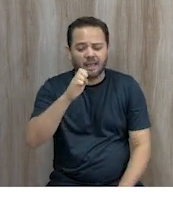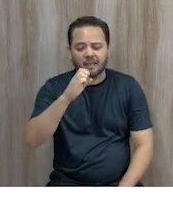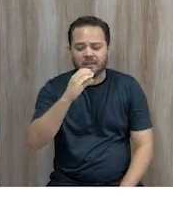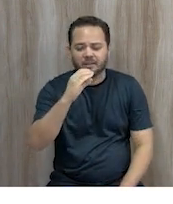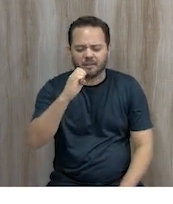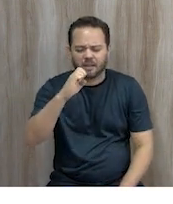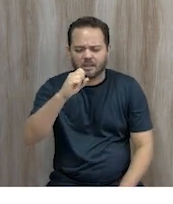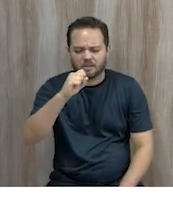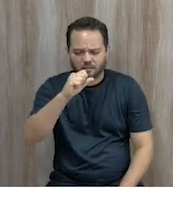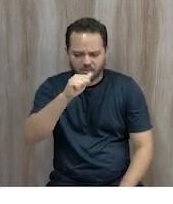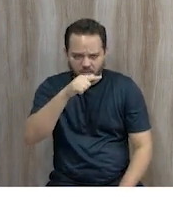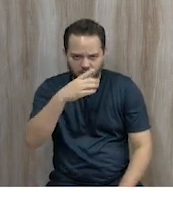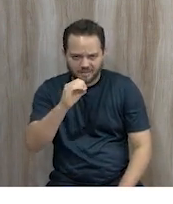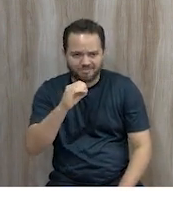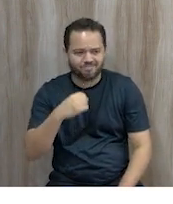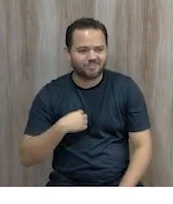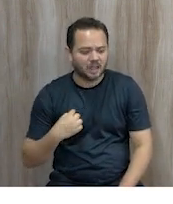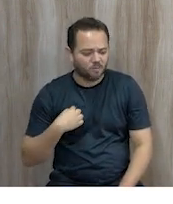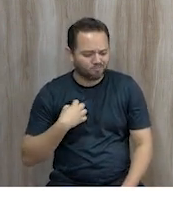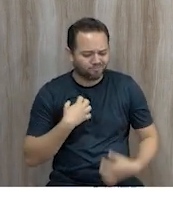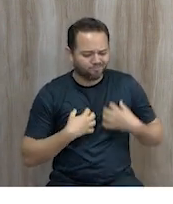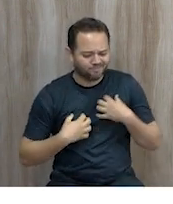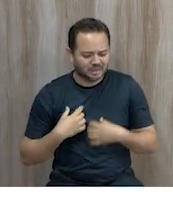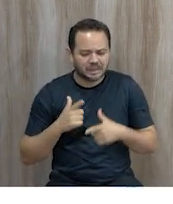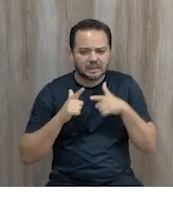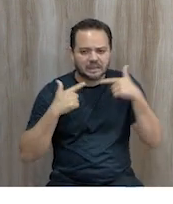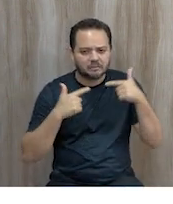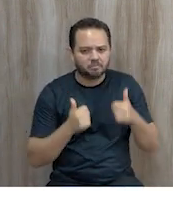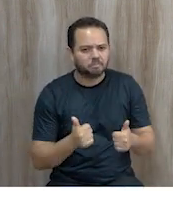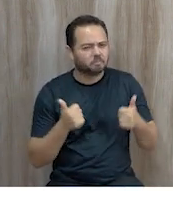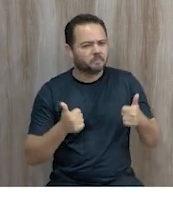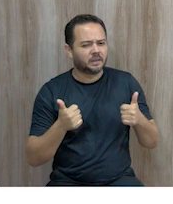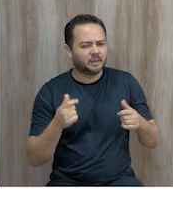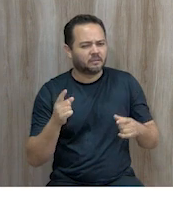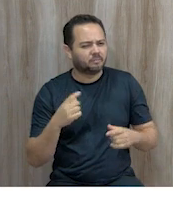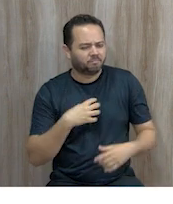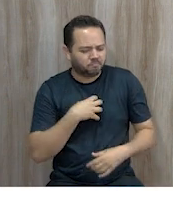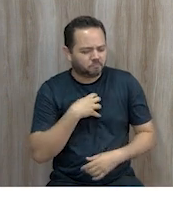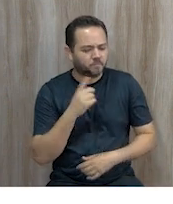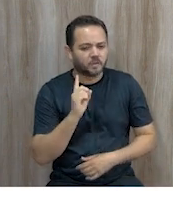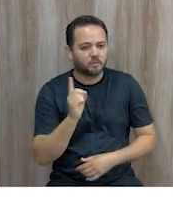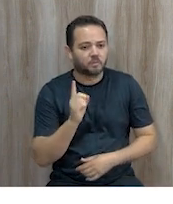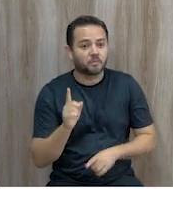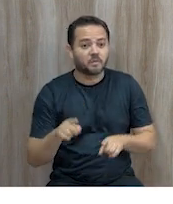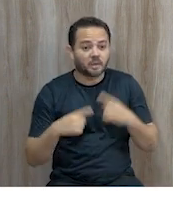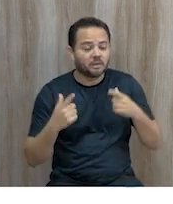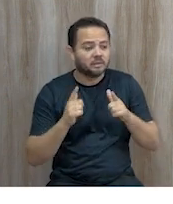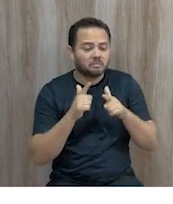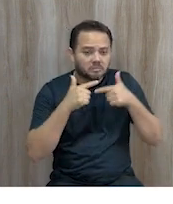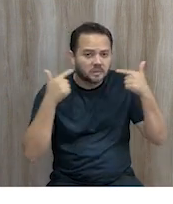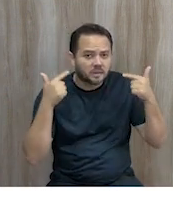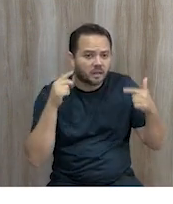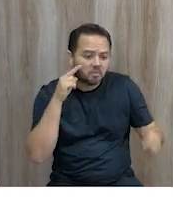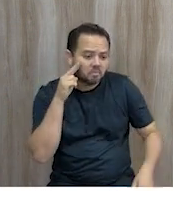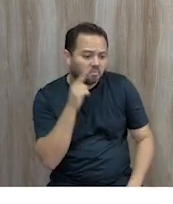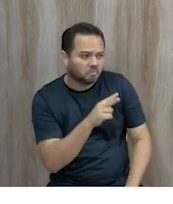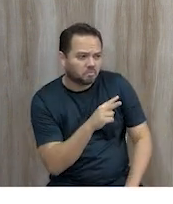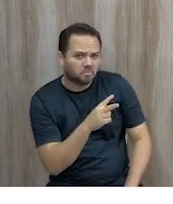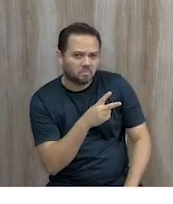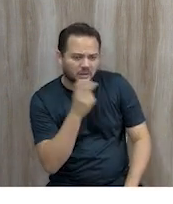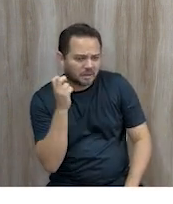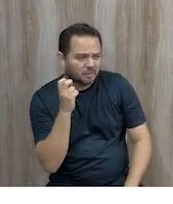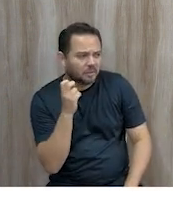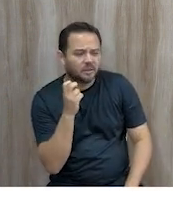e isso incomodava a estética do sorriso dela. Mas quando ela sorri, a gente não percebe essa exposição de